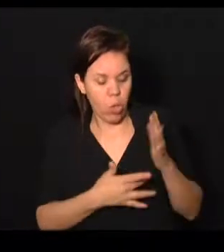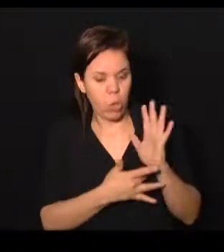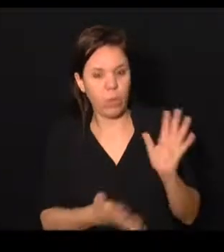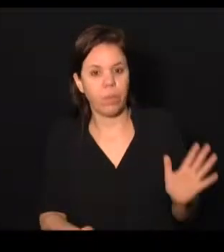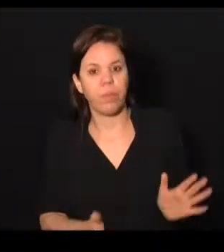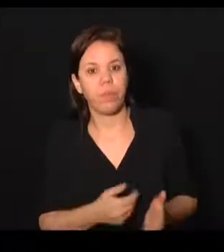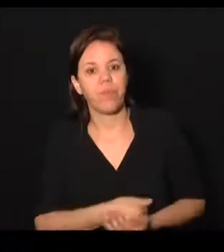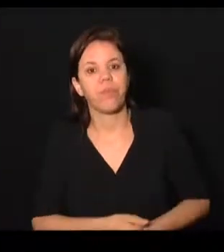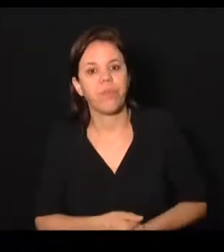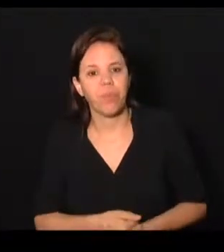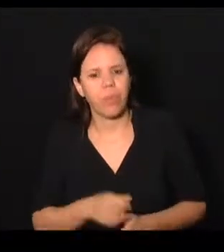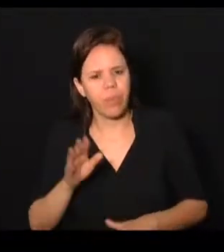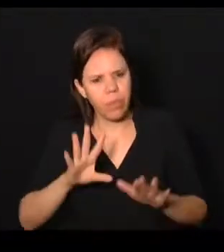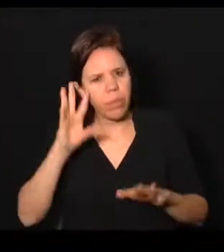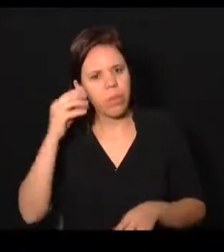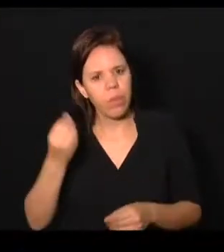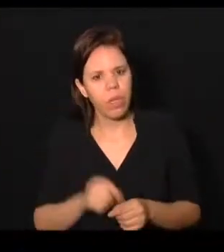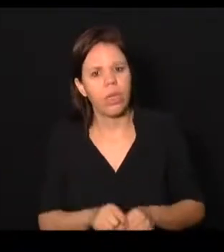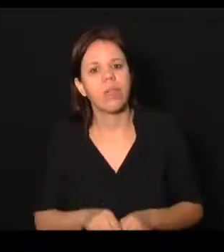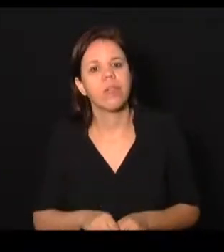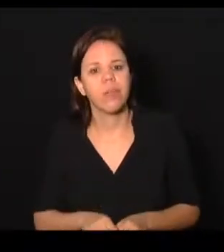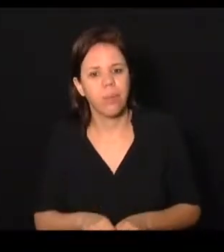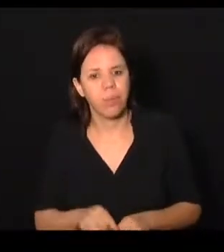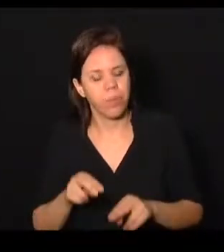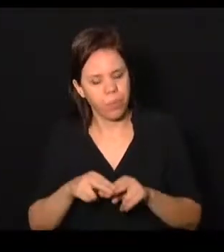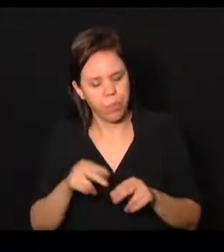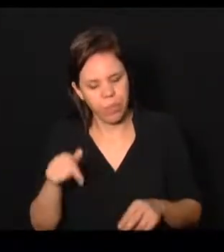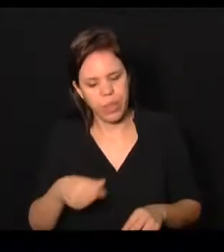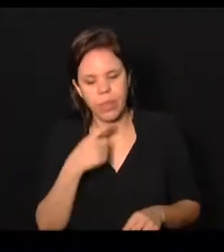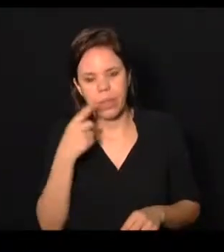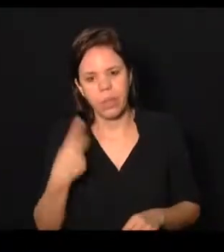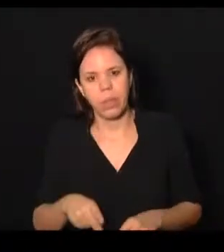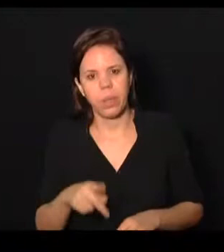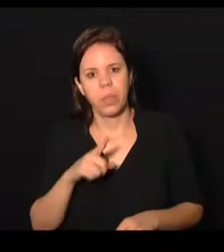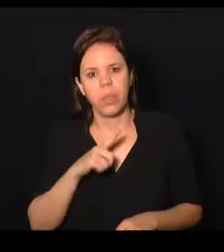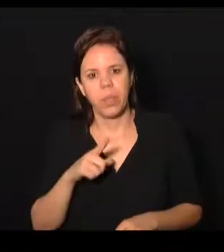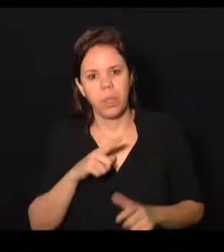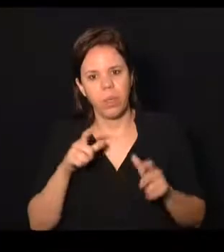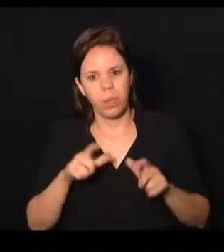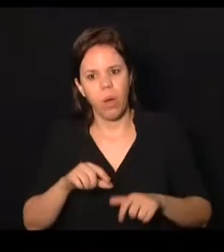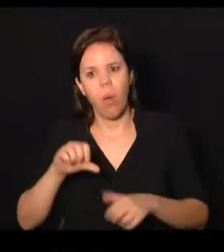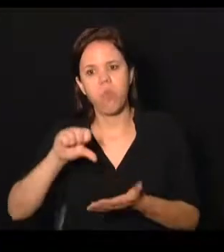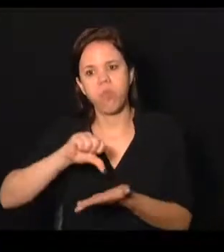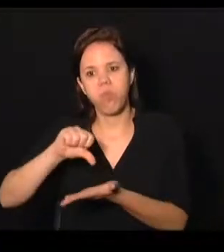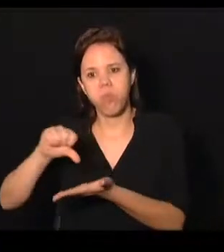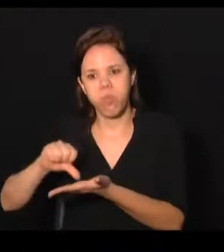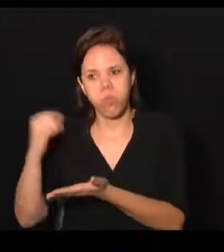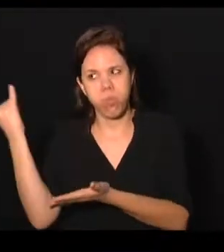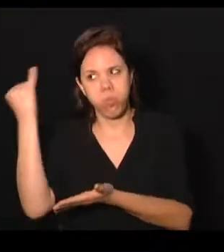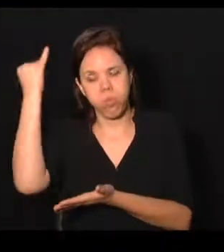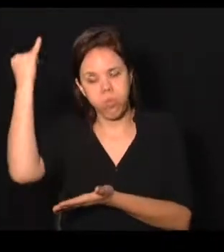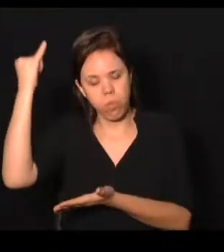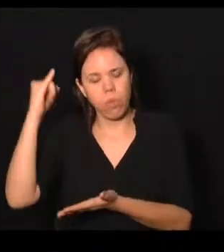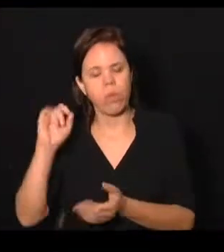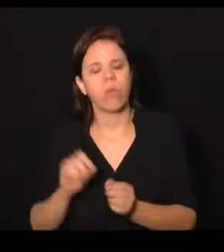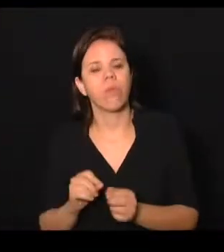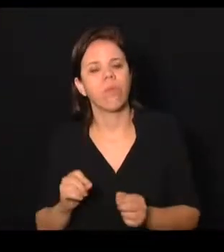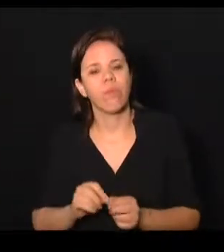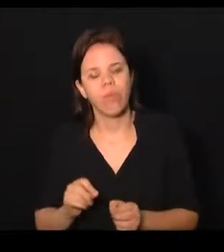Eu entendo a legislação, mas acho que aqui por Campinas, que é um polo muito importante de